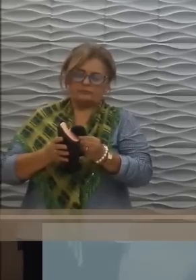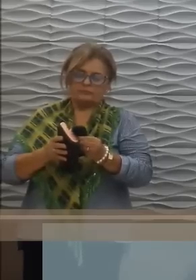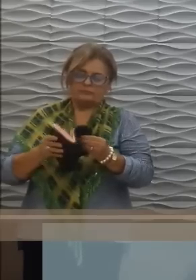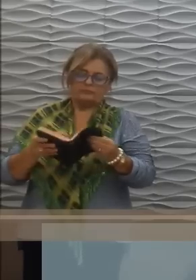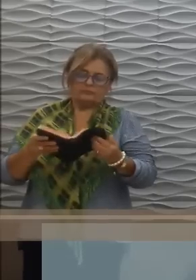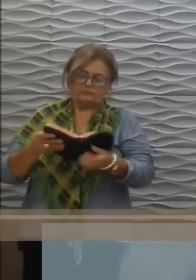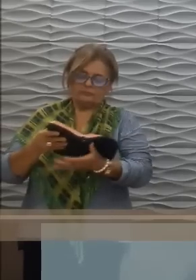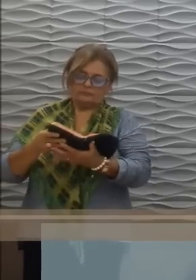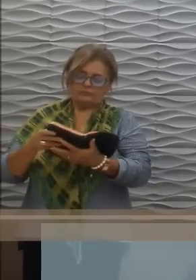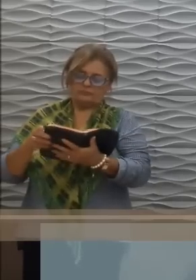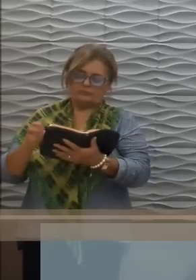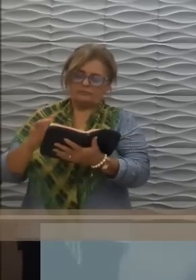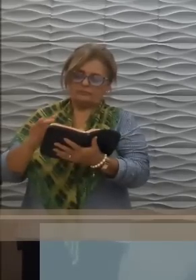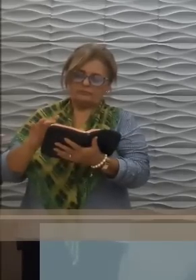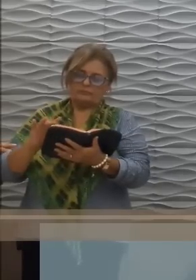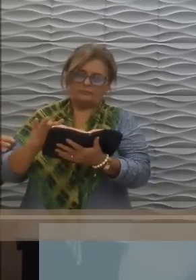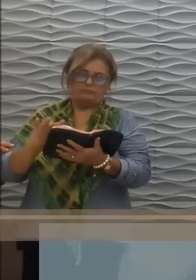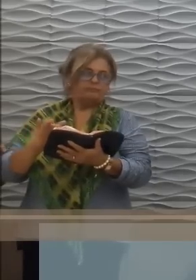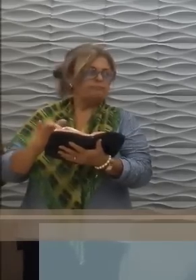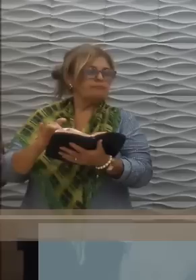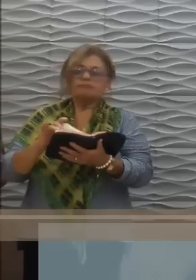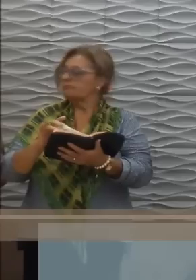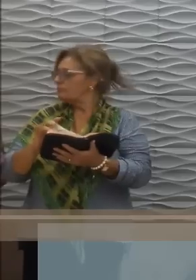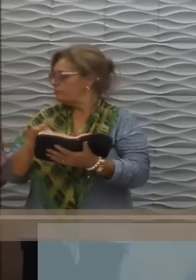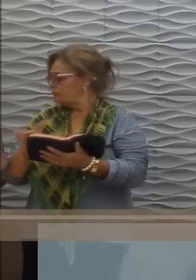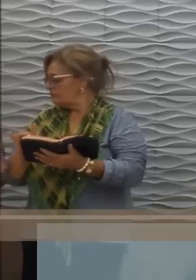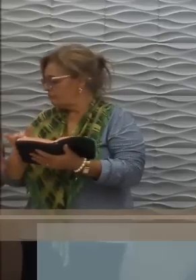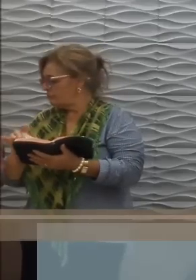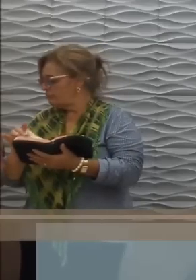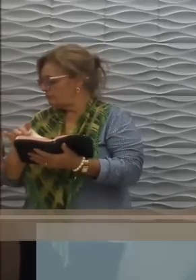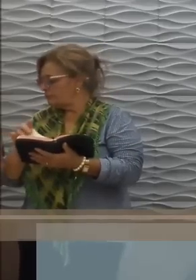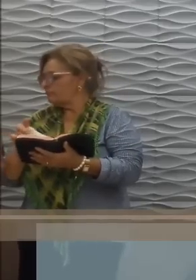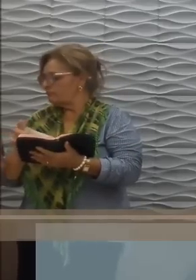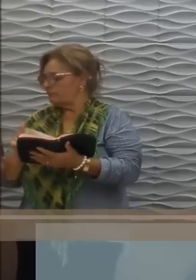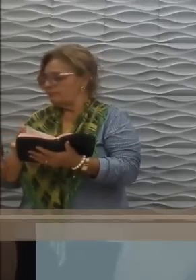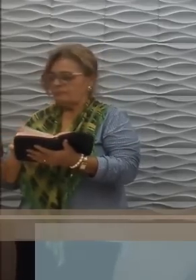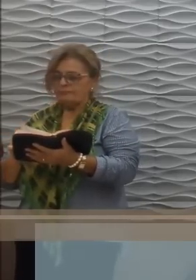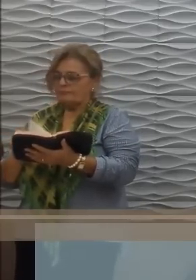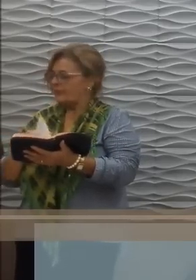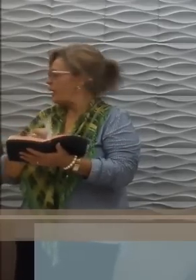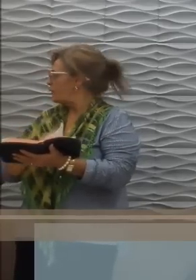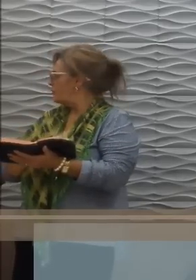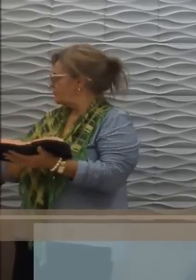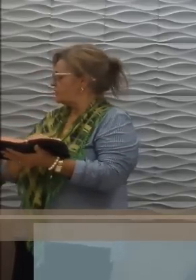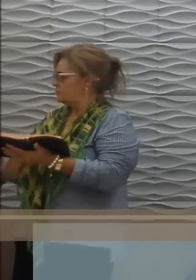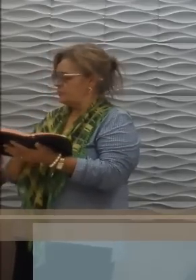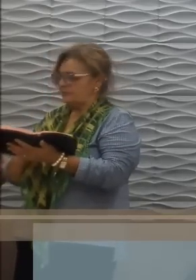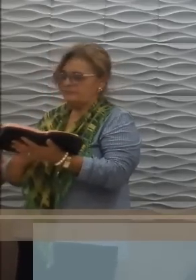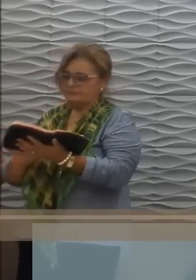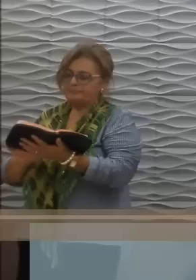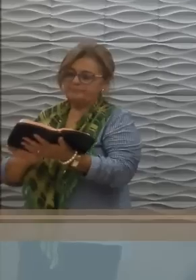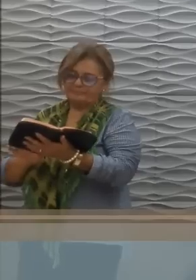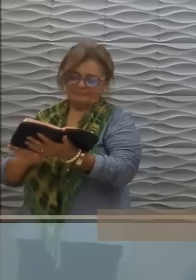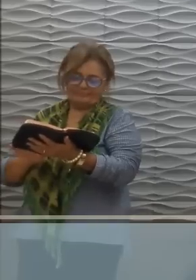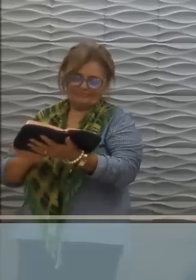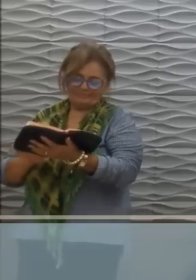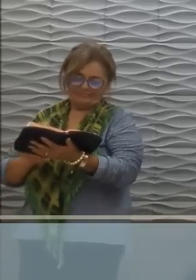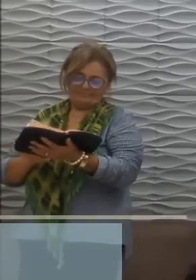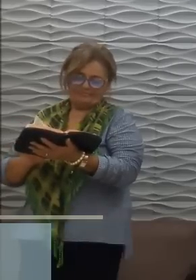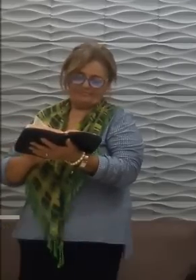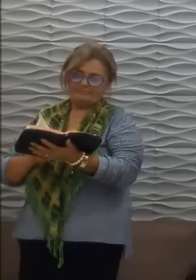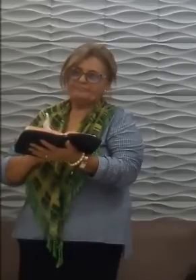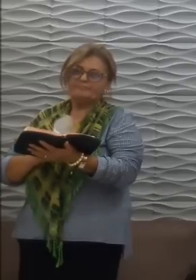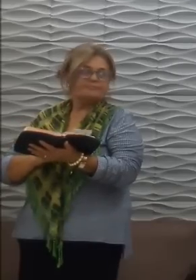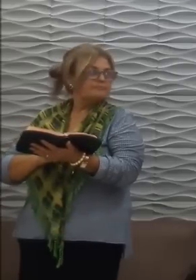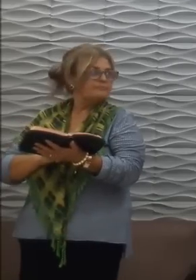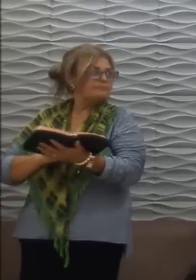irmãs, por essa grande oportunidade de estar aqui para trazer essa maravilhosa palavra. Meu esposo não pôde estar comigo, está com minha filha,